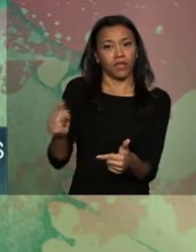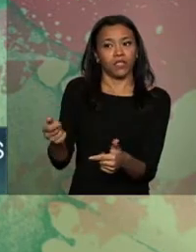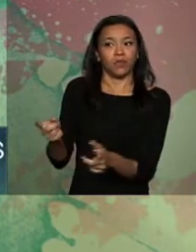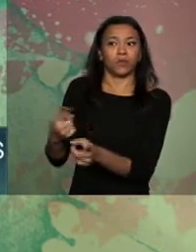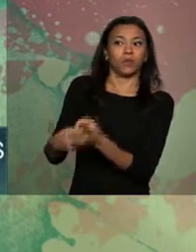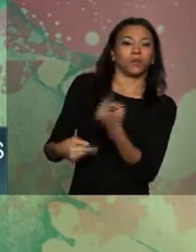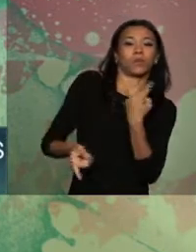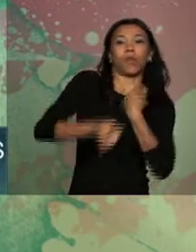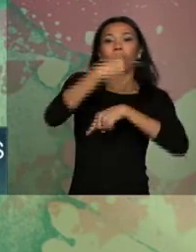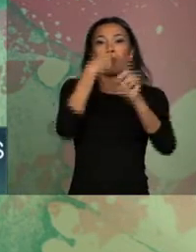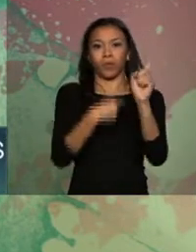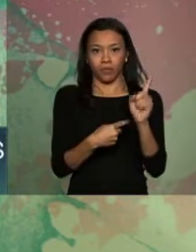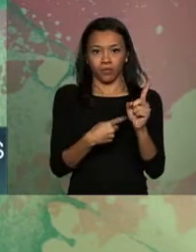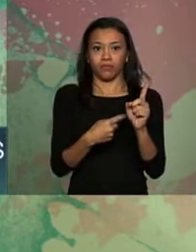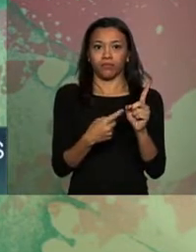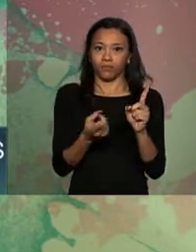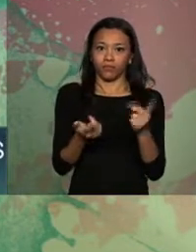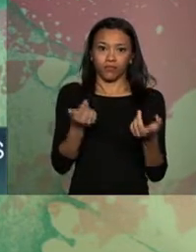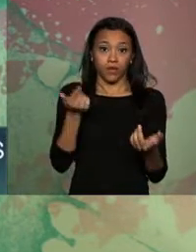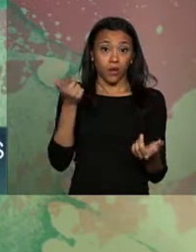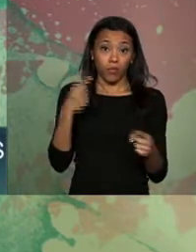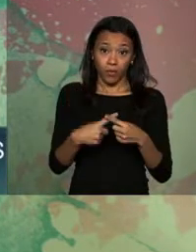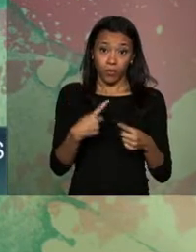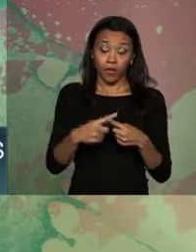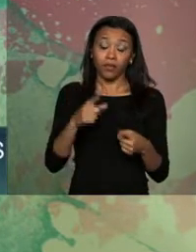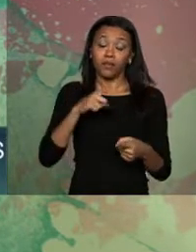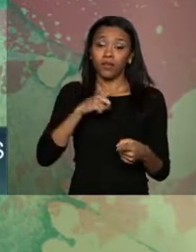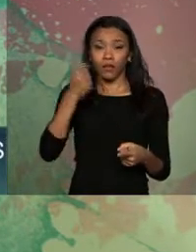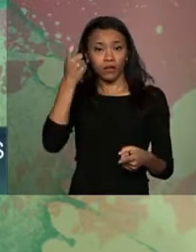progredir, porque ele tem isso